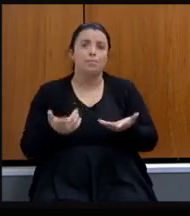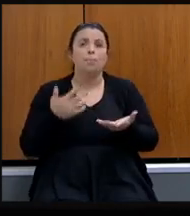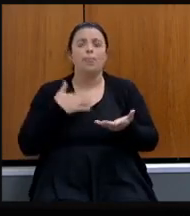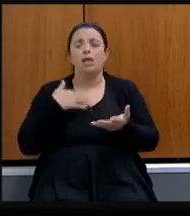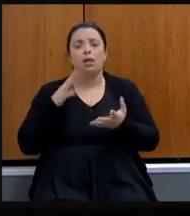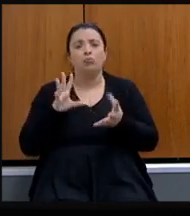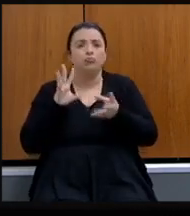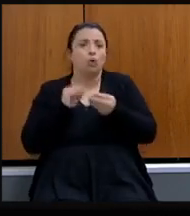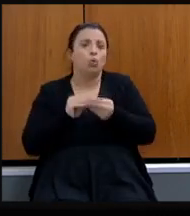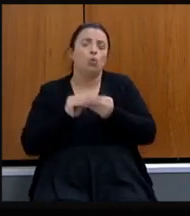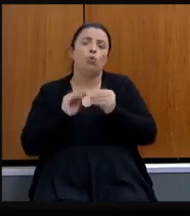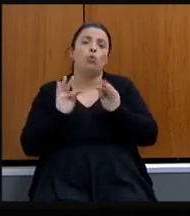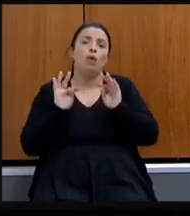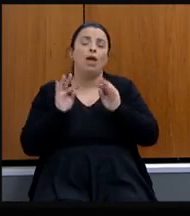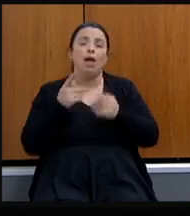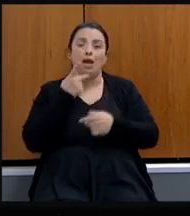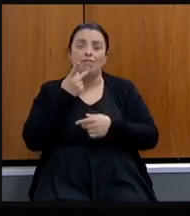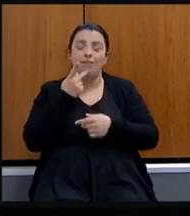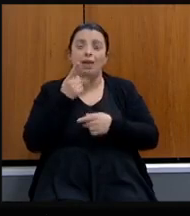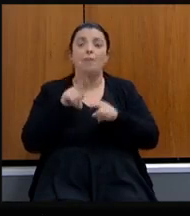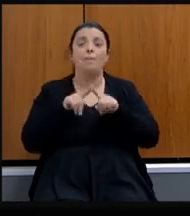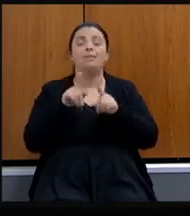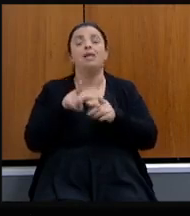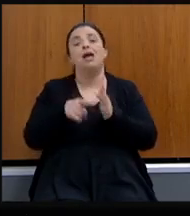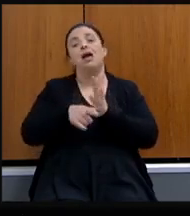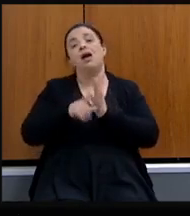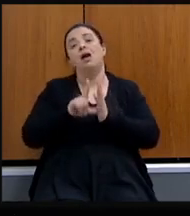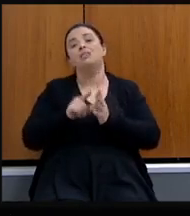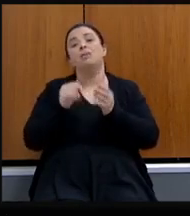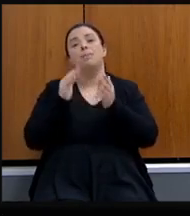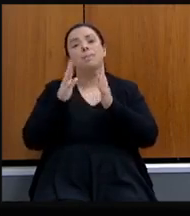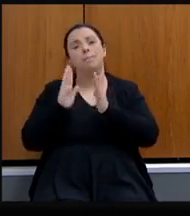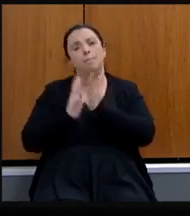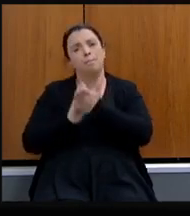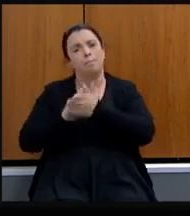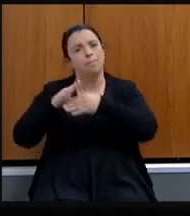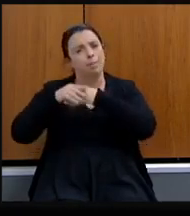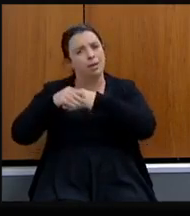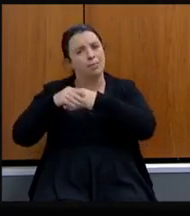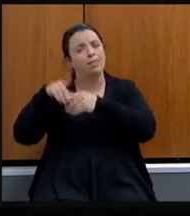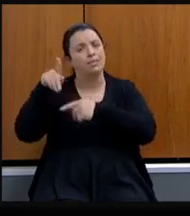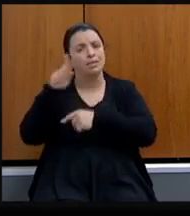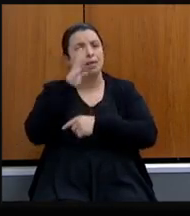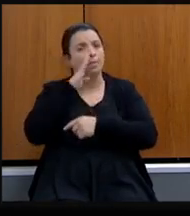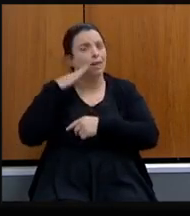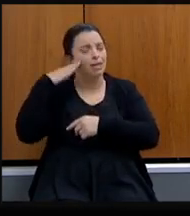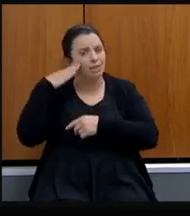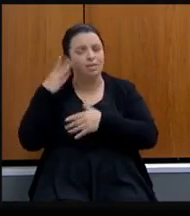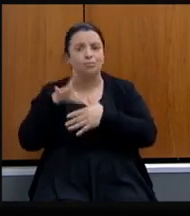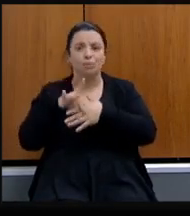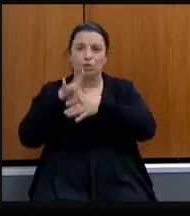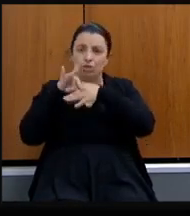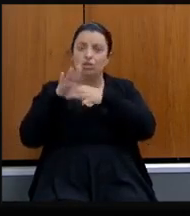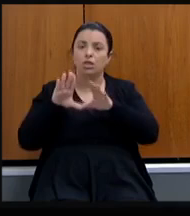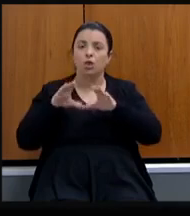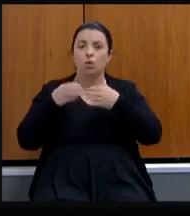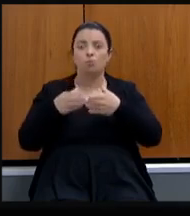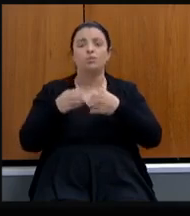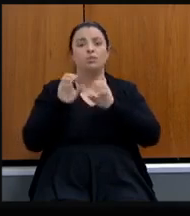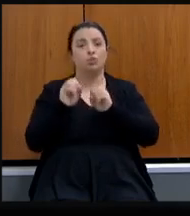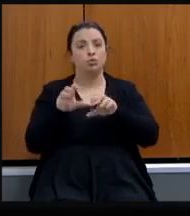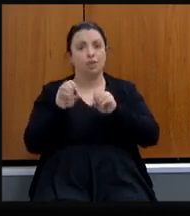aqui dentro para Beatriz não tem essa e parabenizá-la pela condução da Secretaria Municipal de Educação